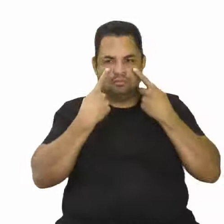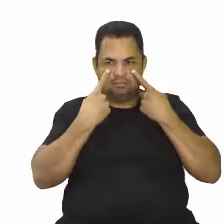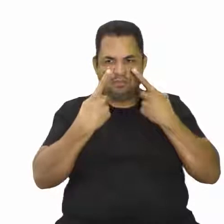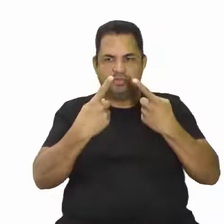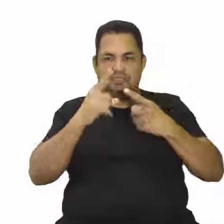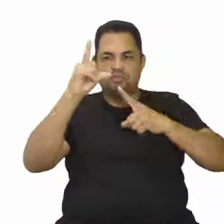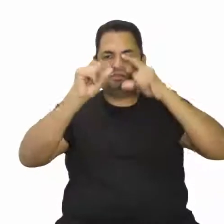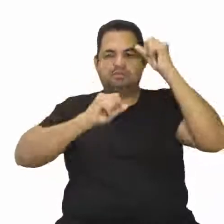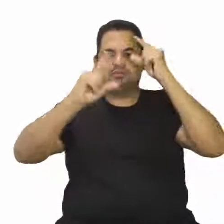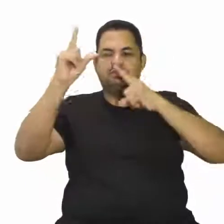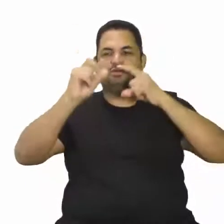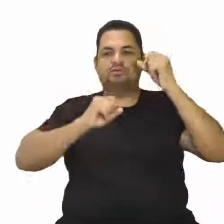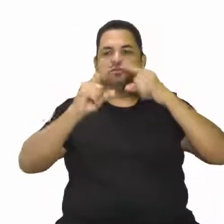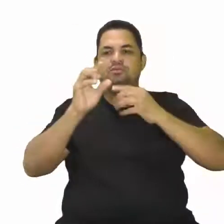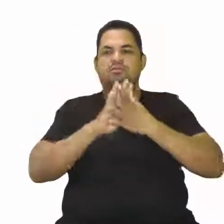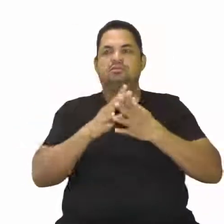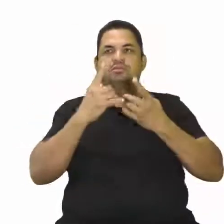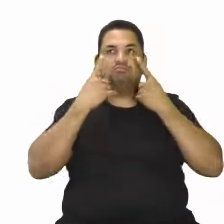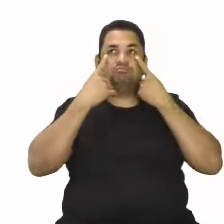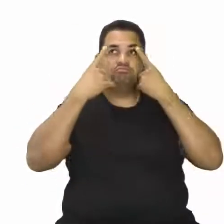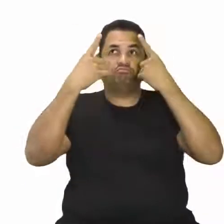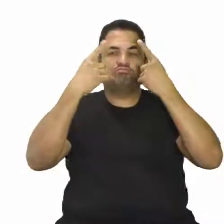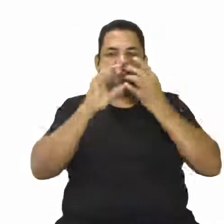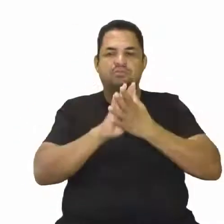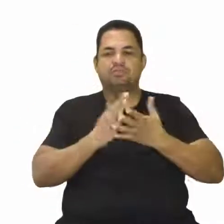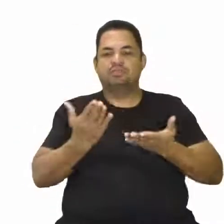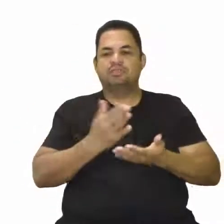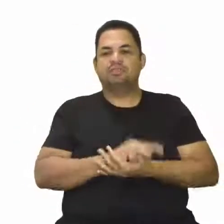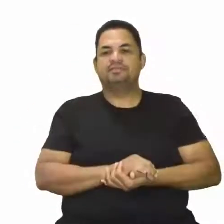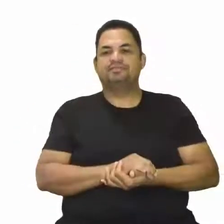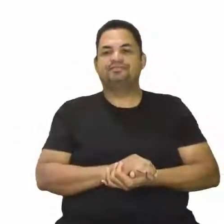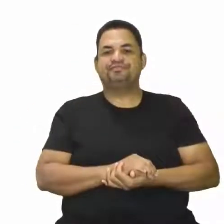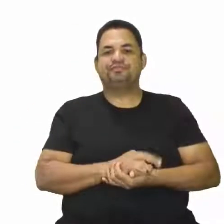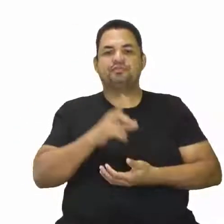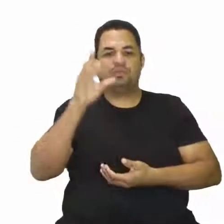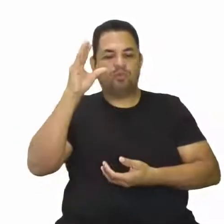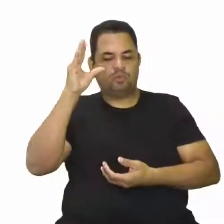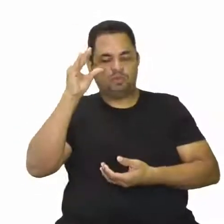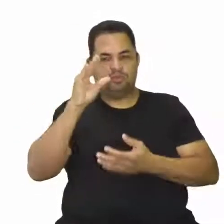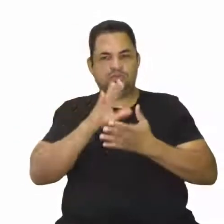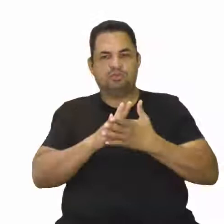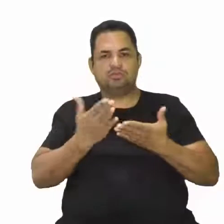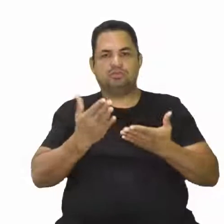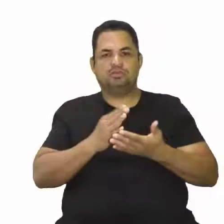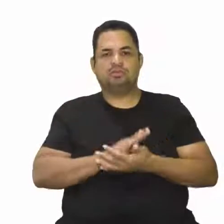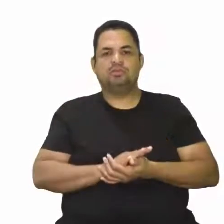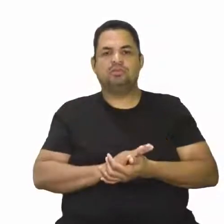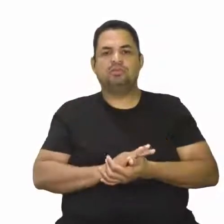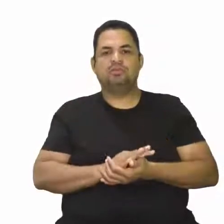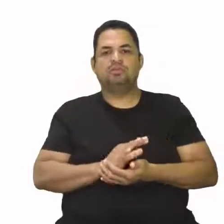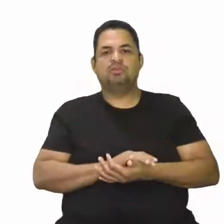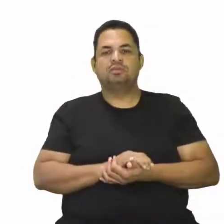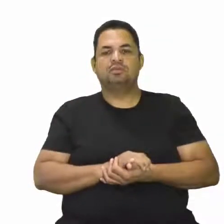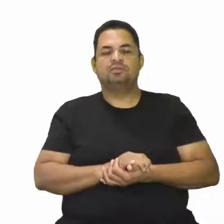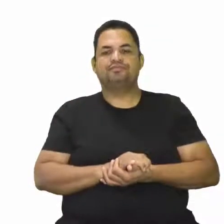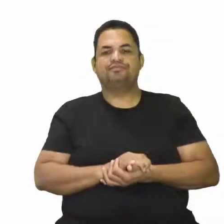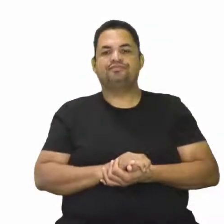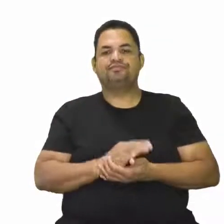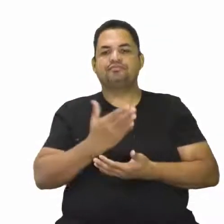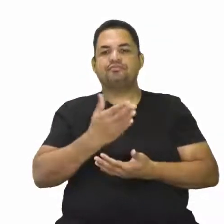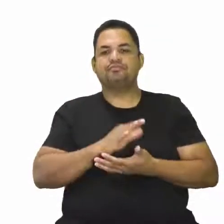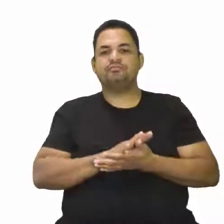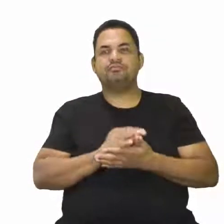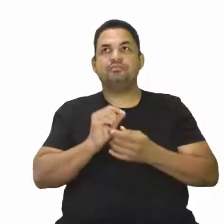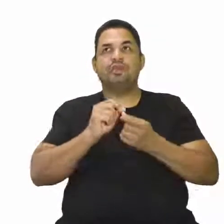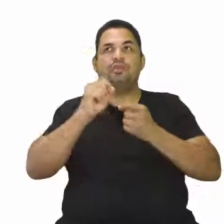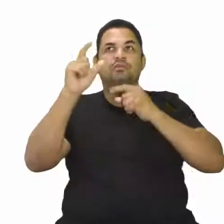as estrelas. Olha que curiosidade boa, não é? Não é à toa que o tour astronômico do Atacama é um